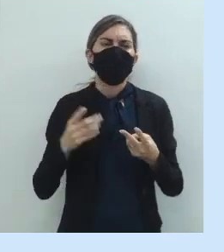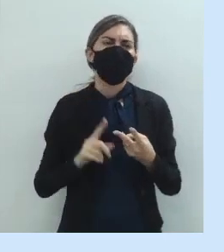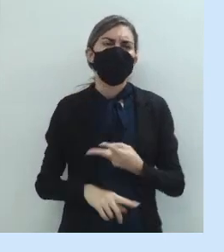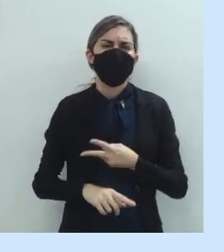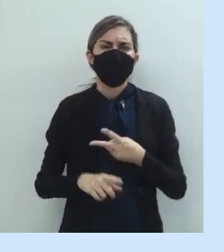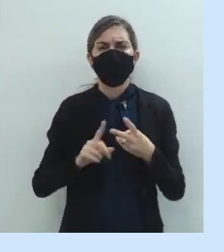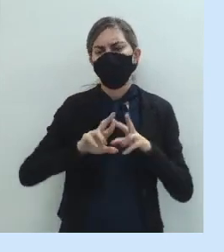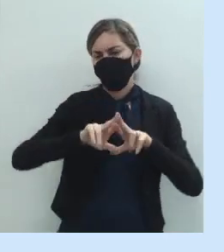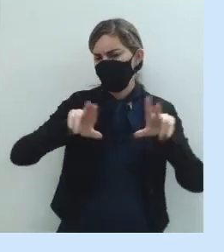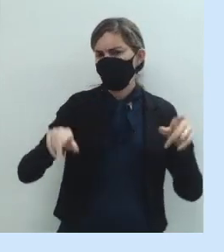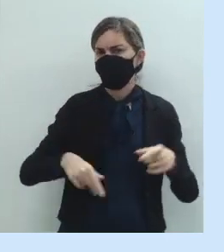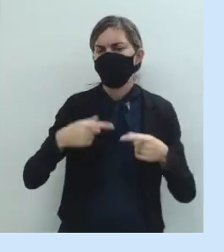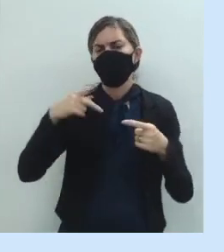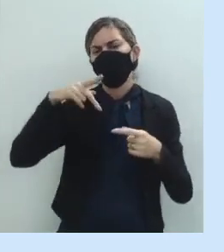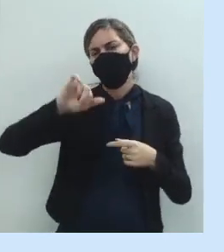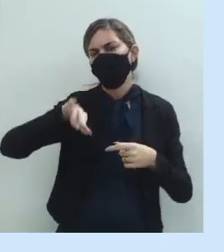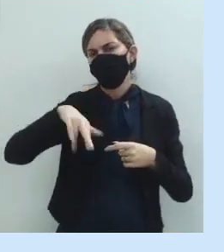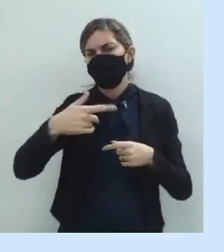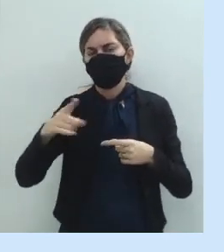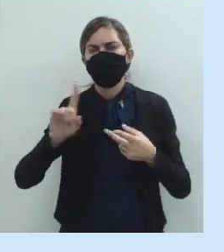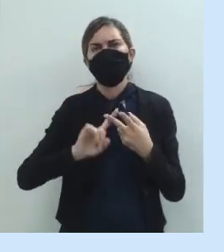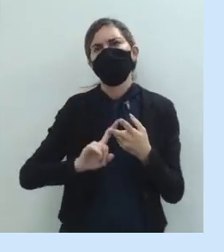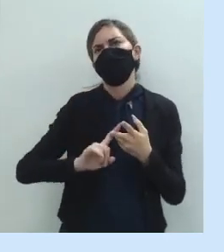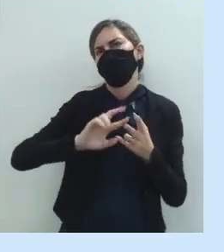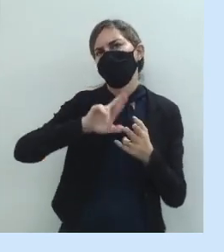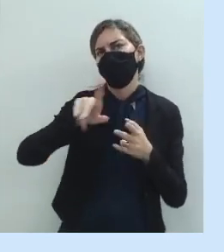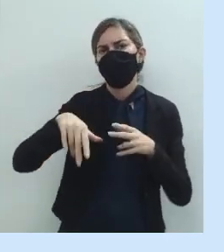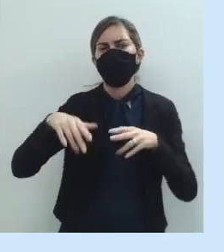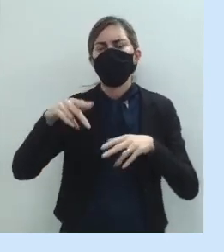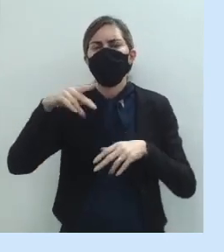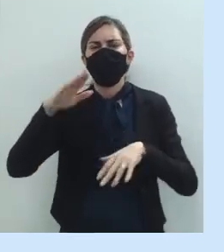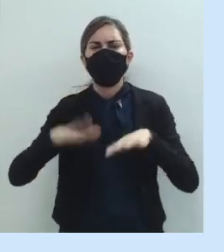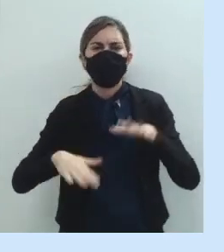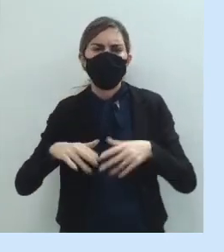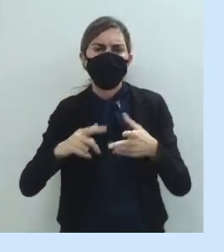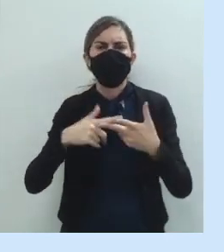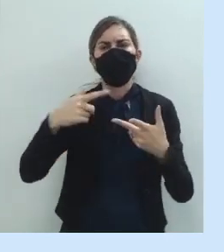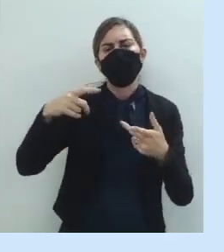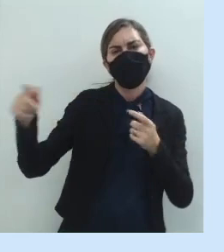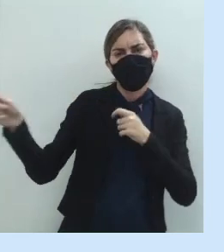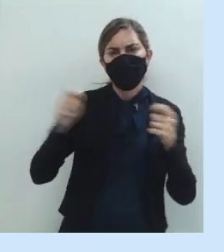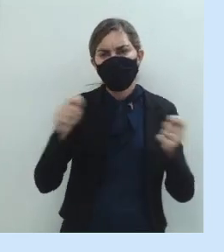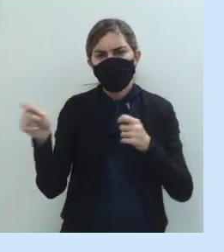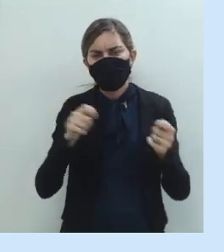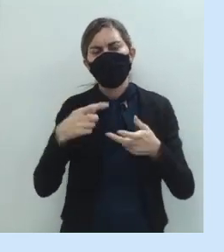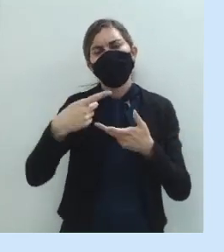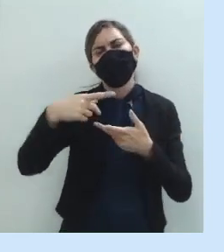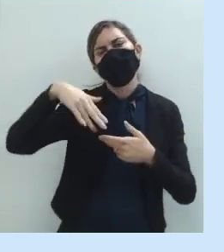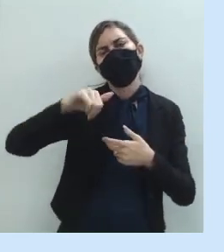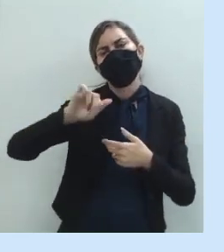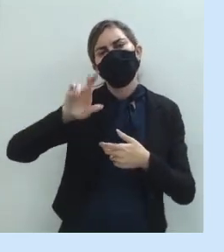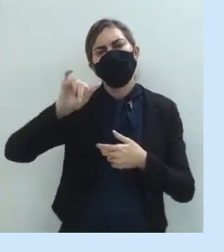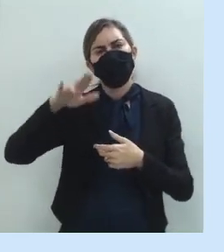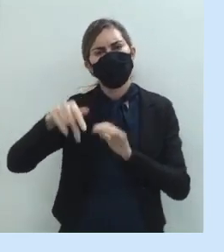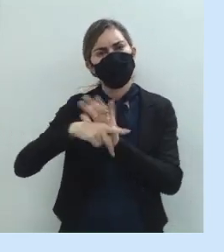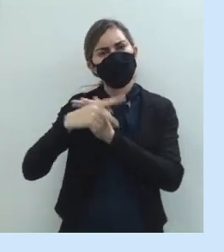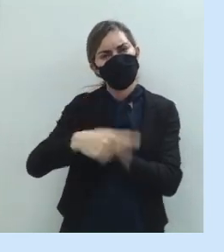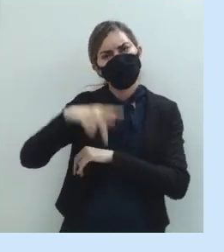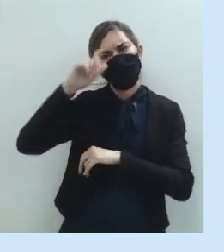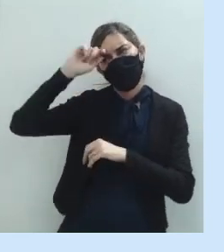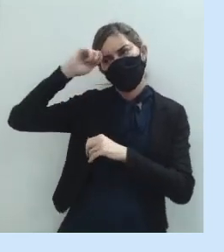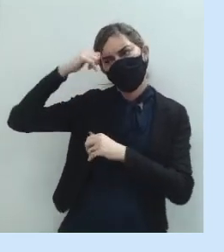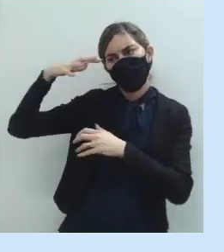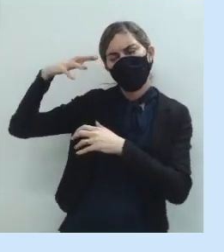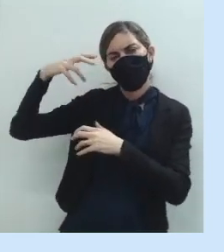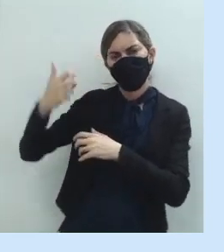os instrumentos de percussão, que vem do maracatu, que vem do afoxé, que vem dessa ancestralidade africana e da nossa